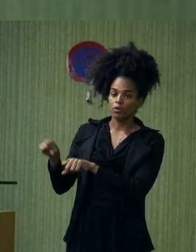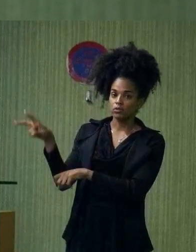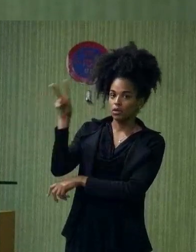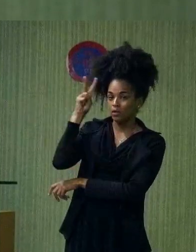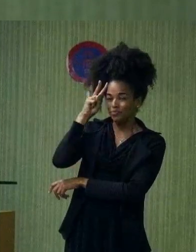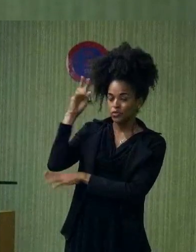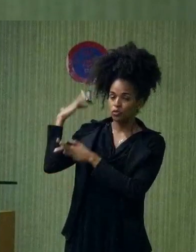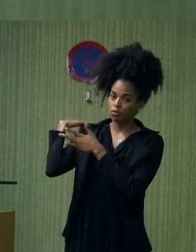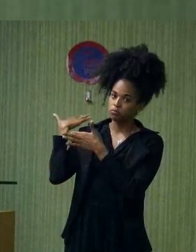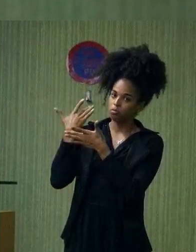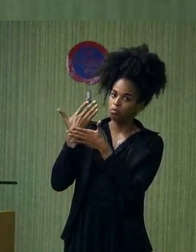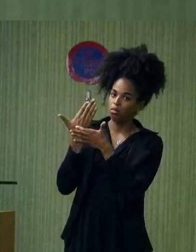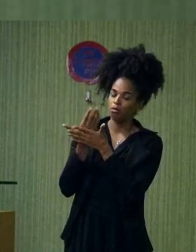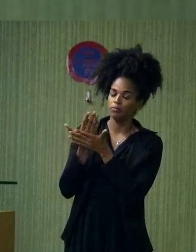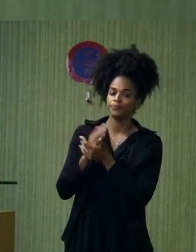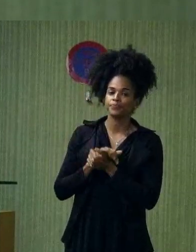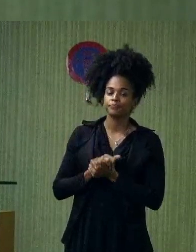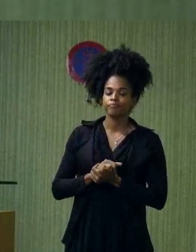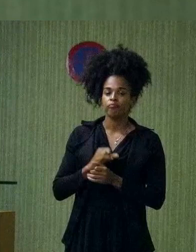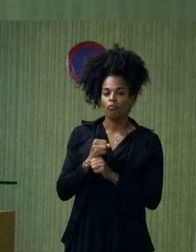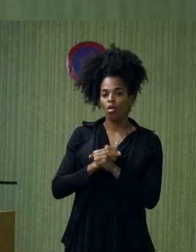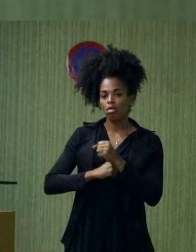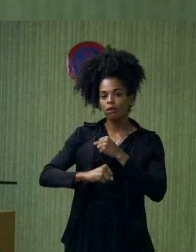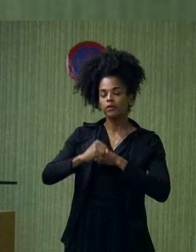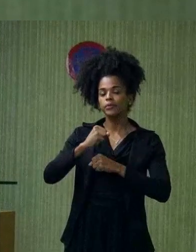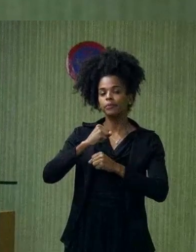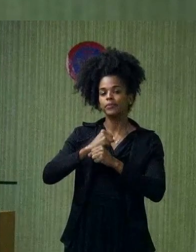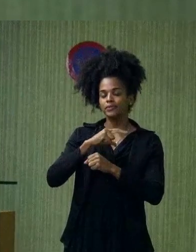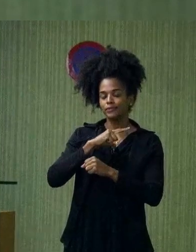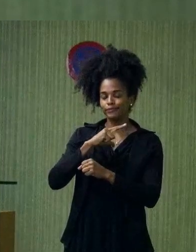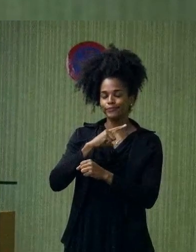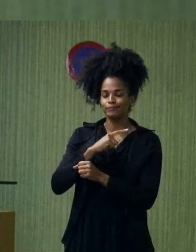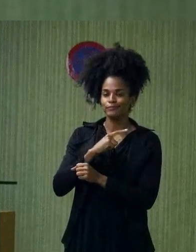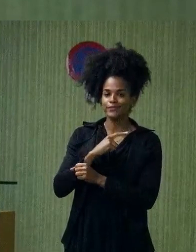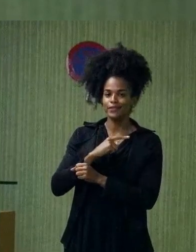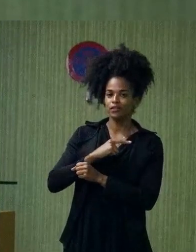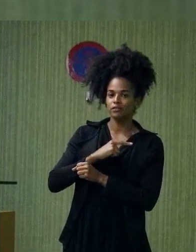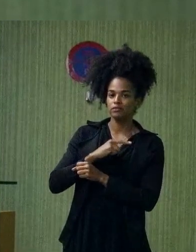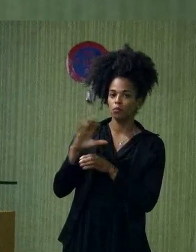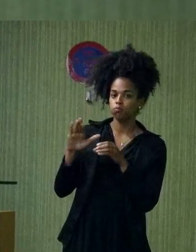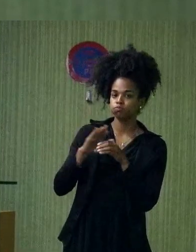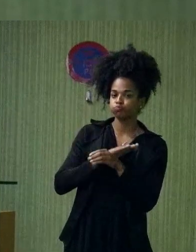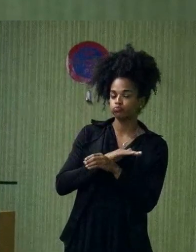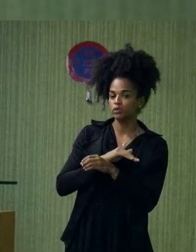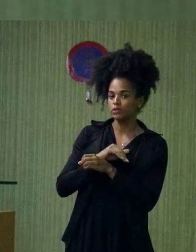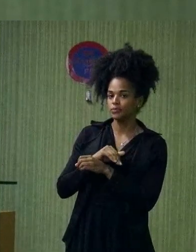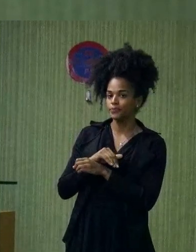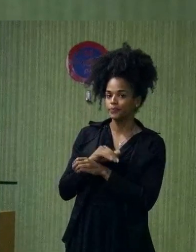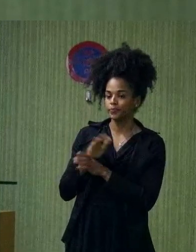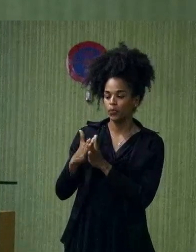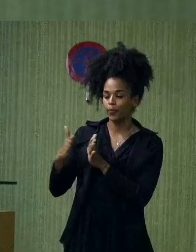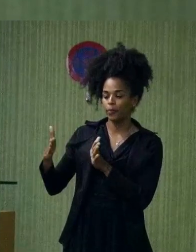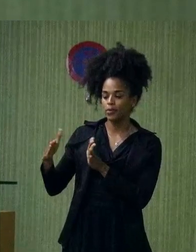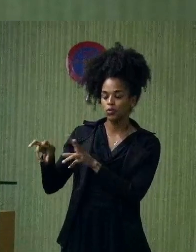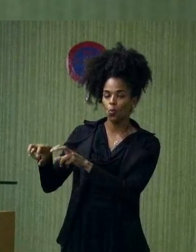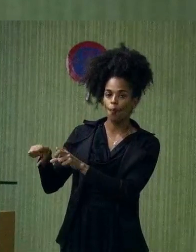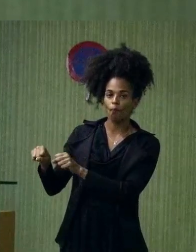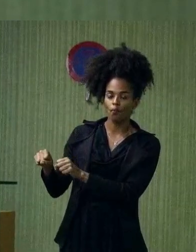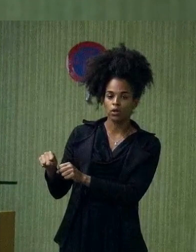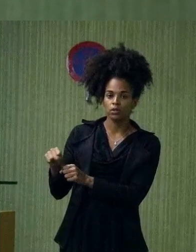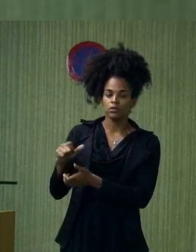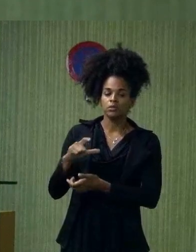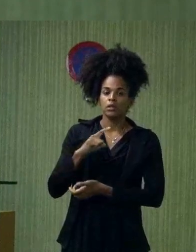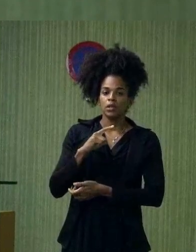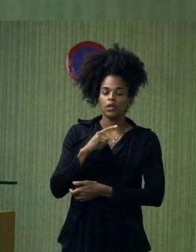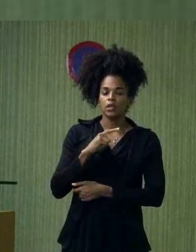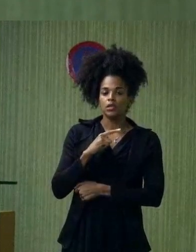passado a gente teve só para mostrar ali na foto ele cheio ele seco foram aí que morreram os 150